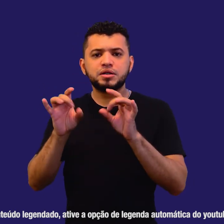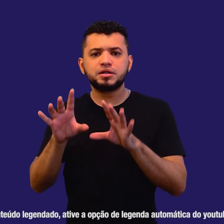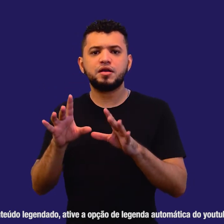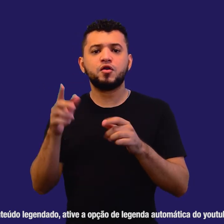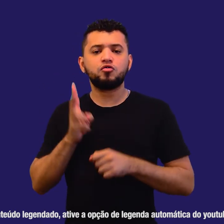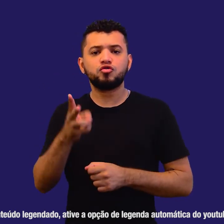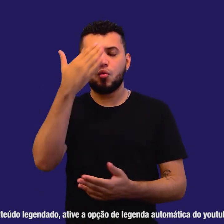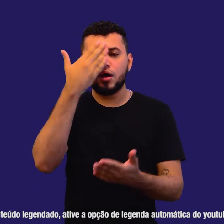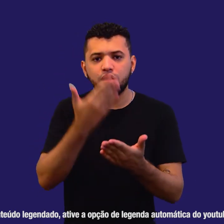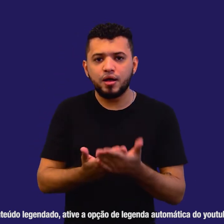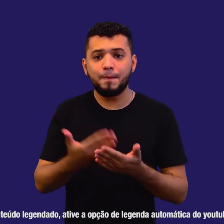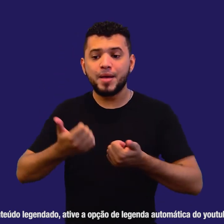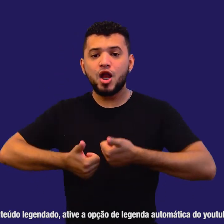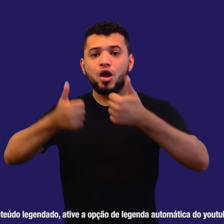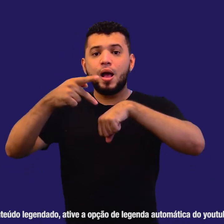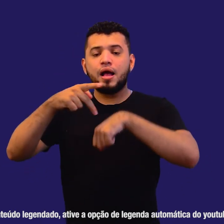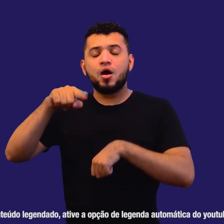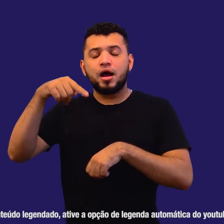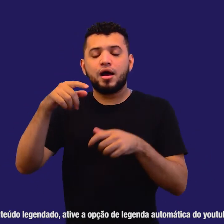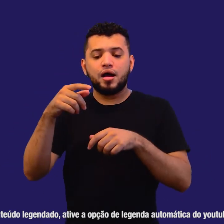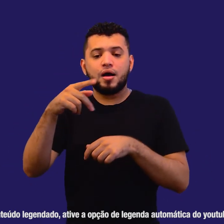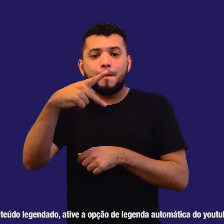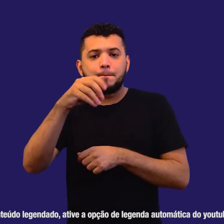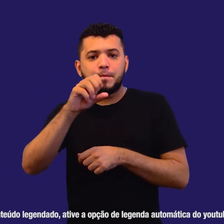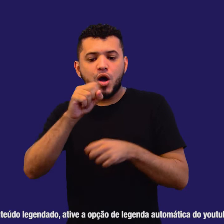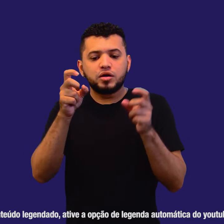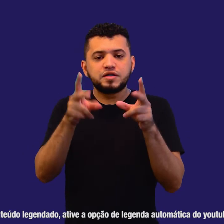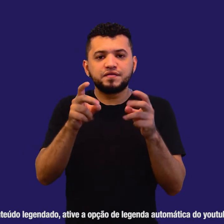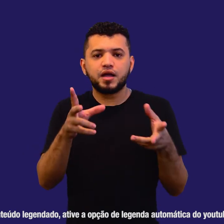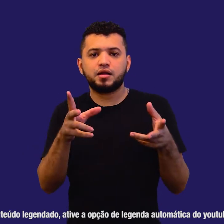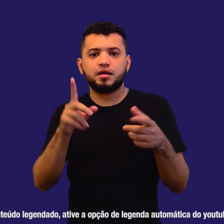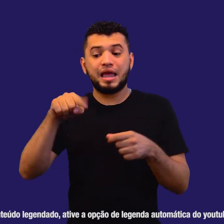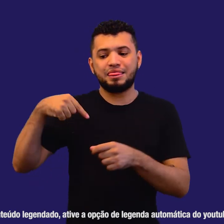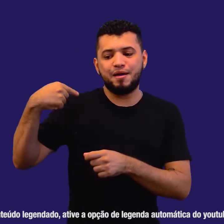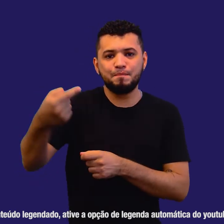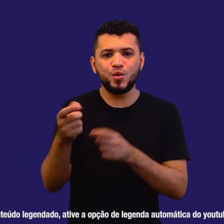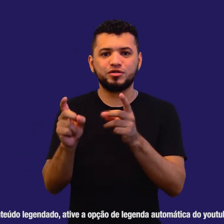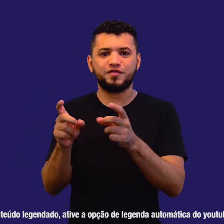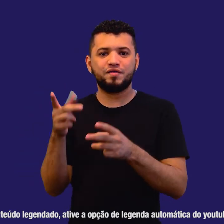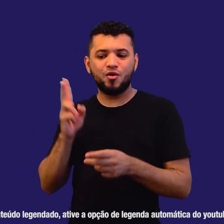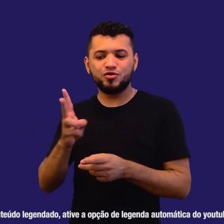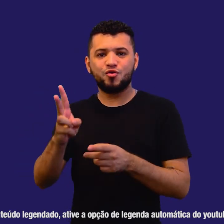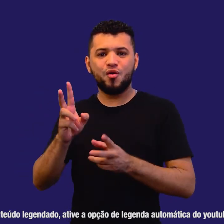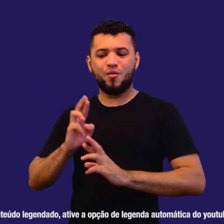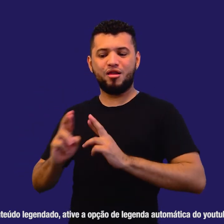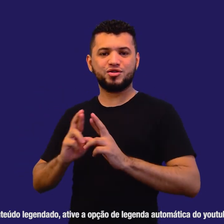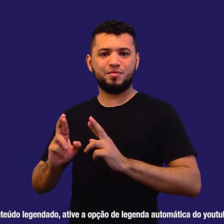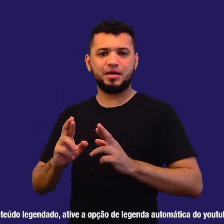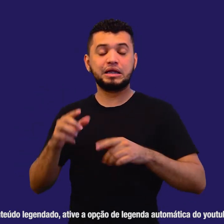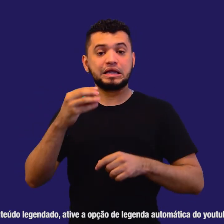confiança, melhorar o pós-venda, porque o cliente volta e não deixa de agregar aí essa cadeia, buscar entender